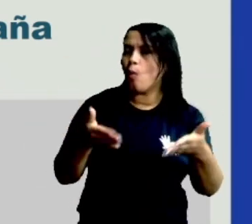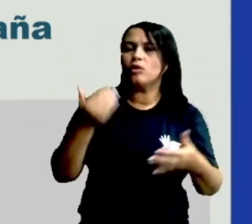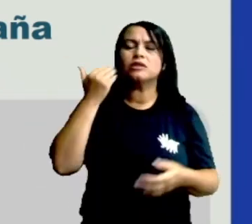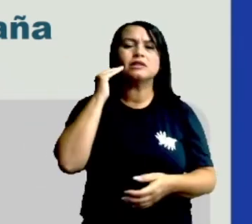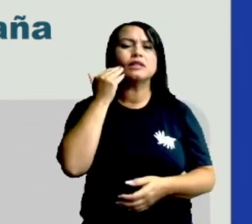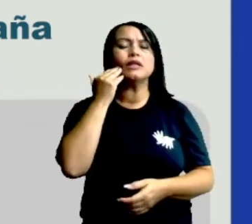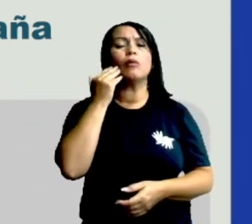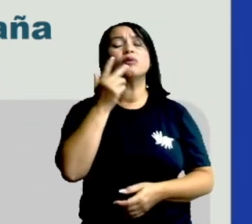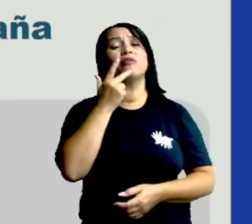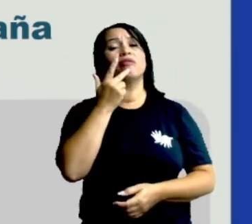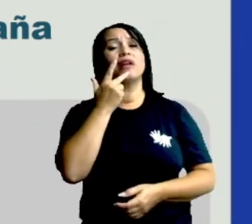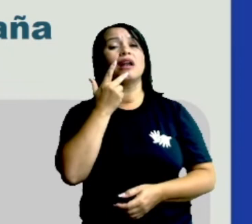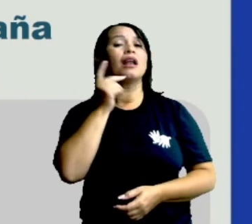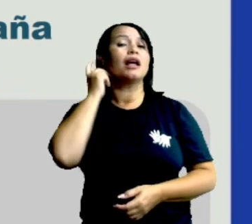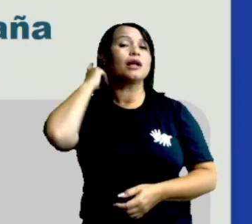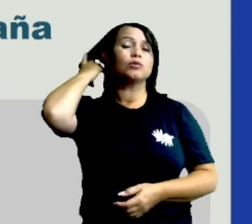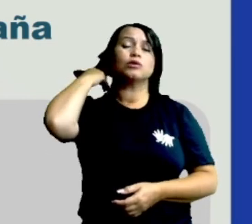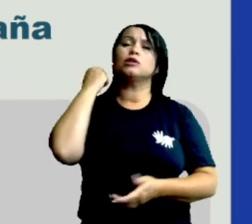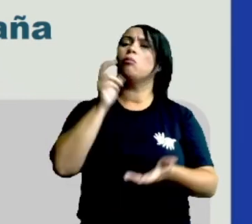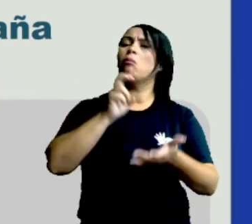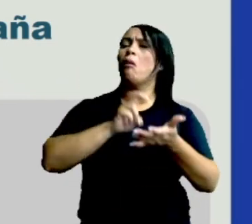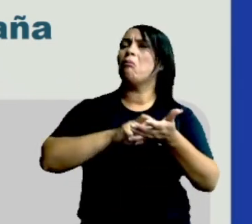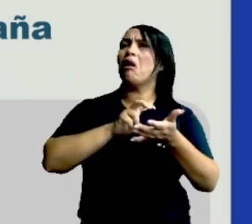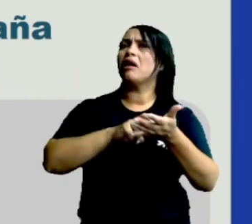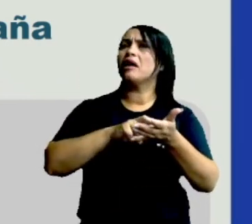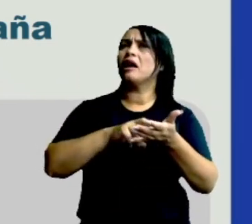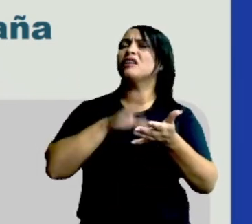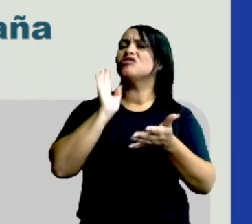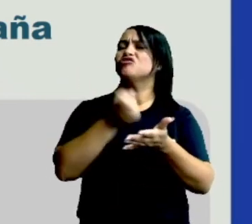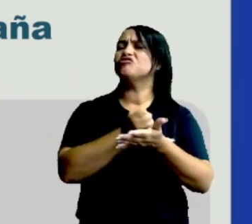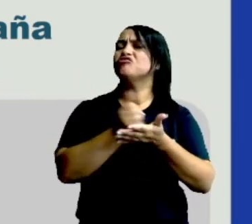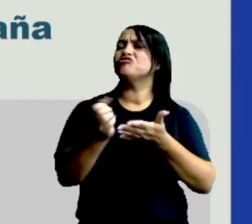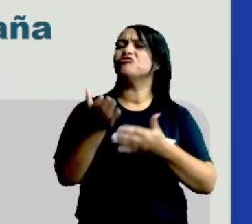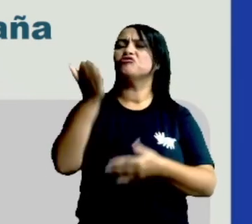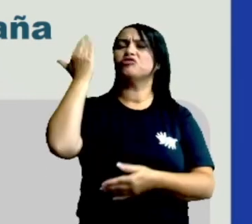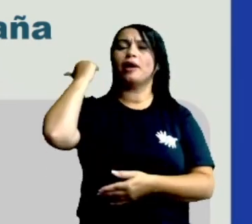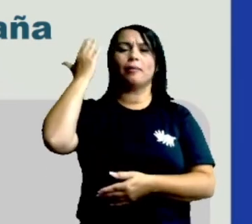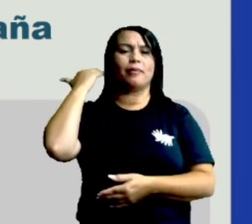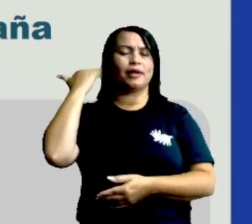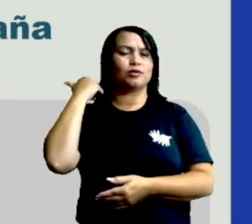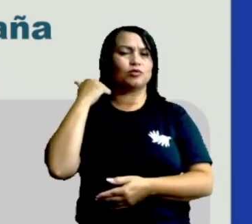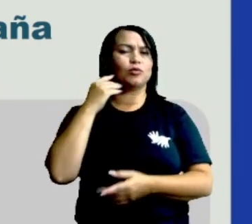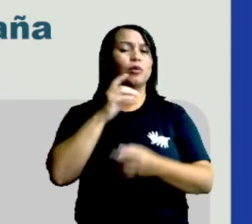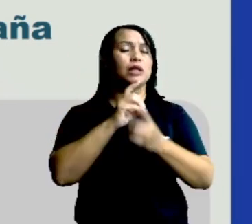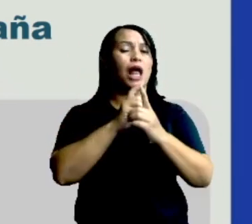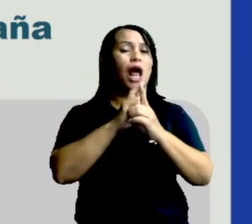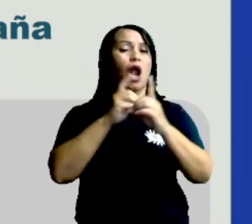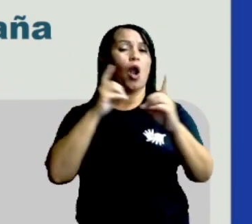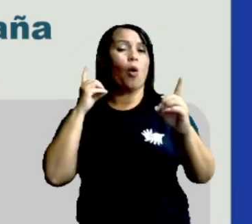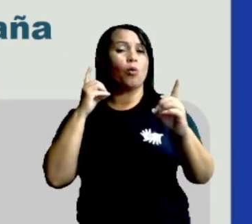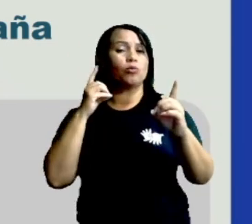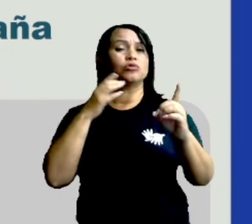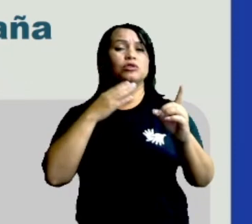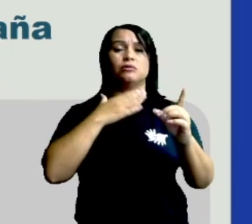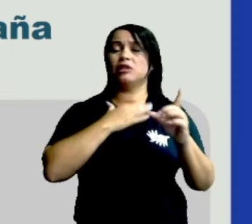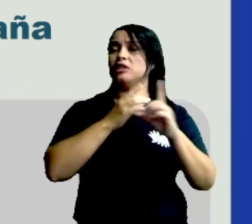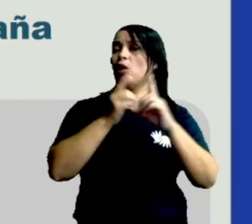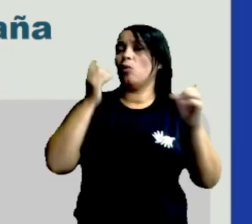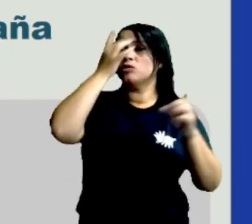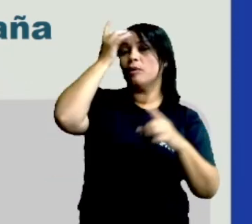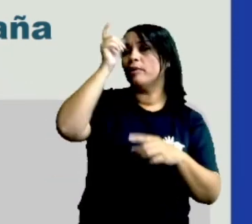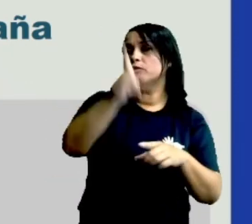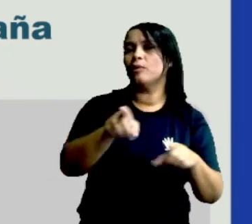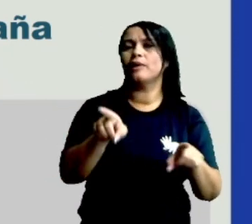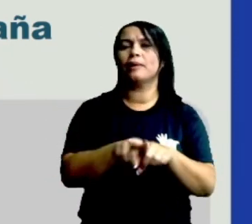presente. Como eu estou falando de uma manhã que já passou, então está longe tanto de quem fala quanto de quem